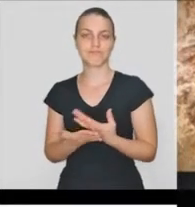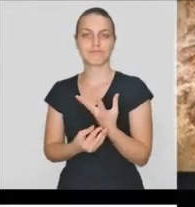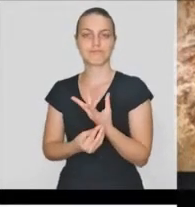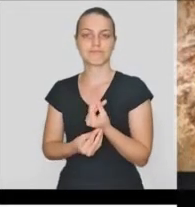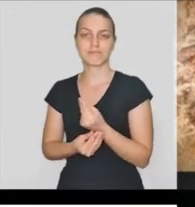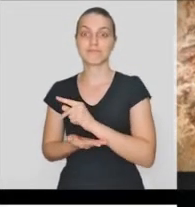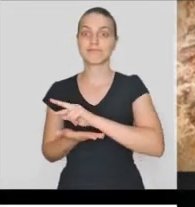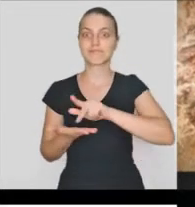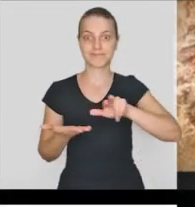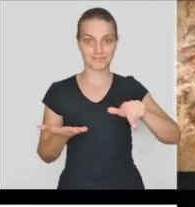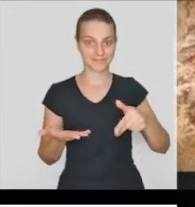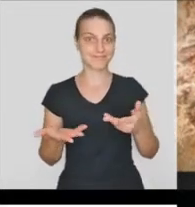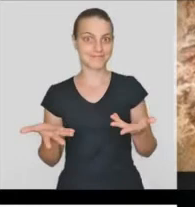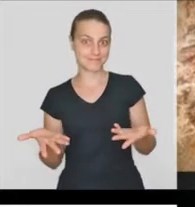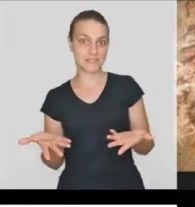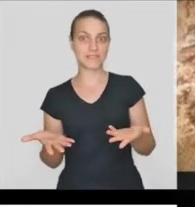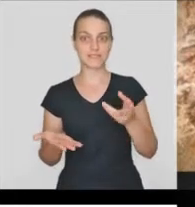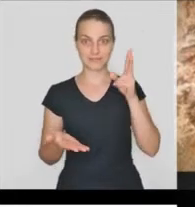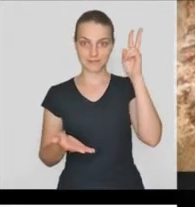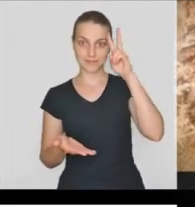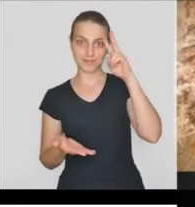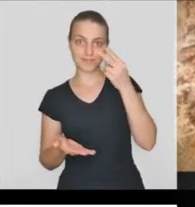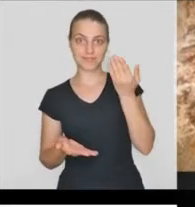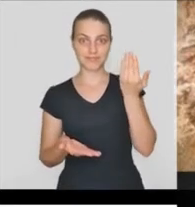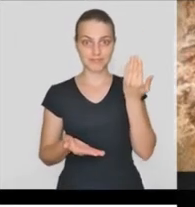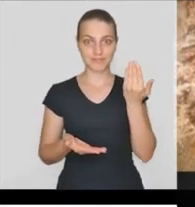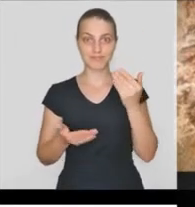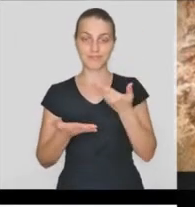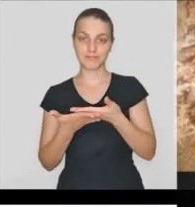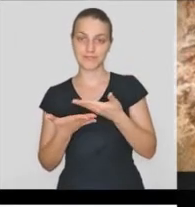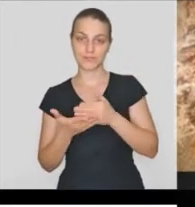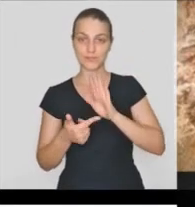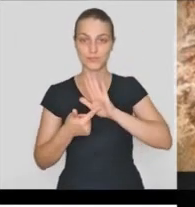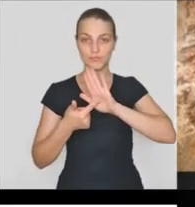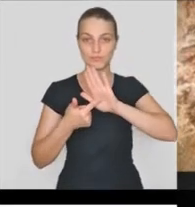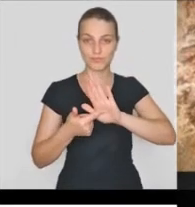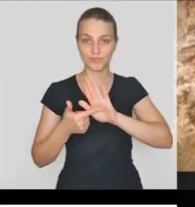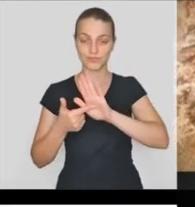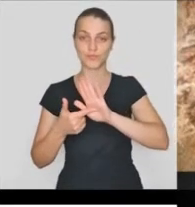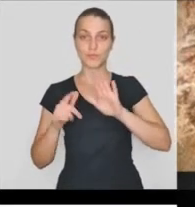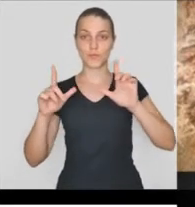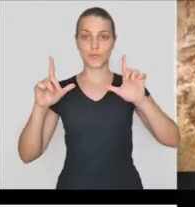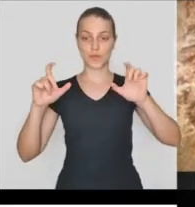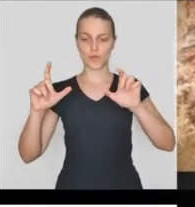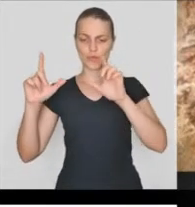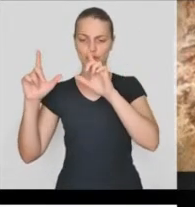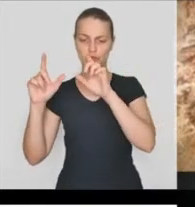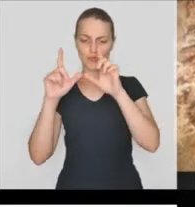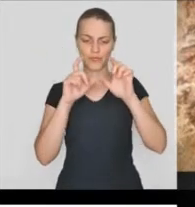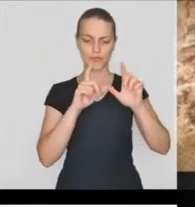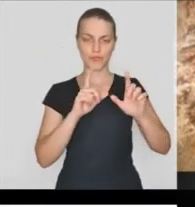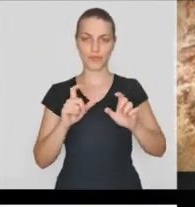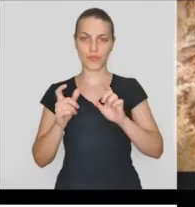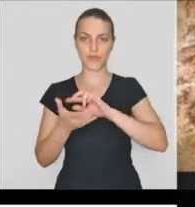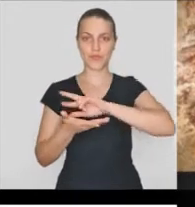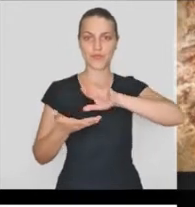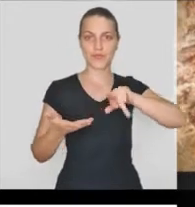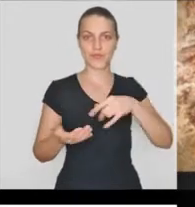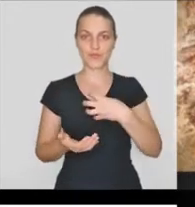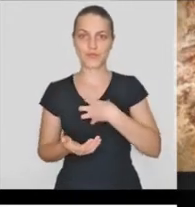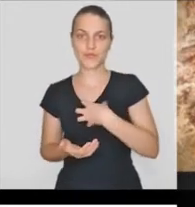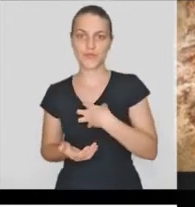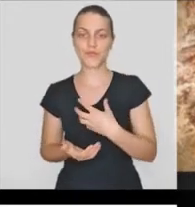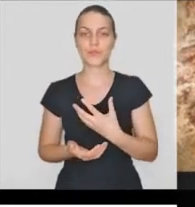fazendo sobre as artes, né? Vocês devem lembrar da outra aula que vemos aqui nessa imagem